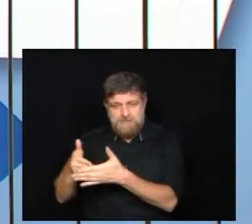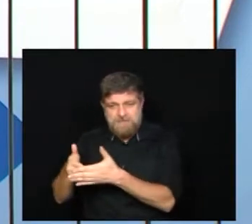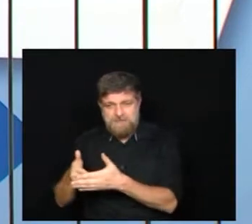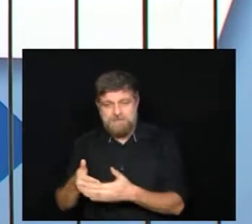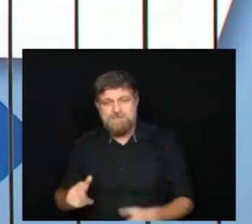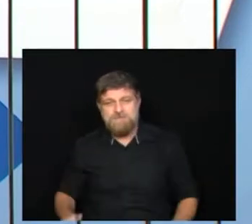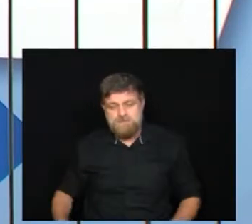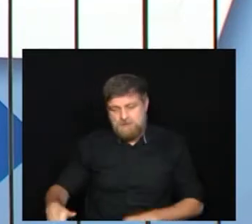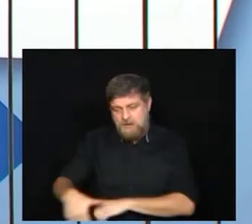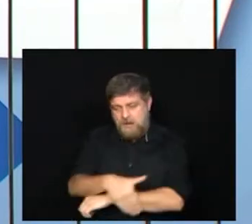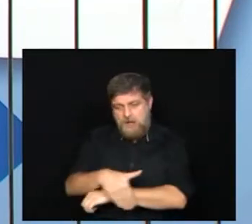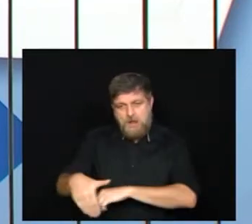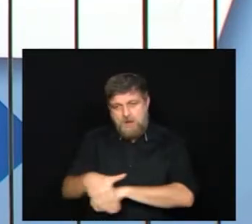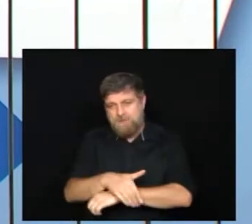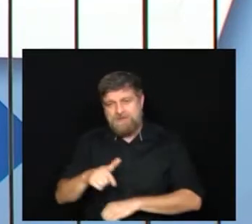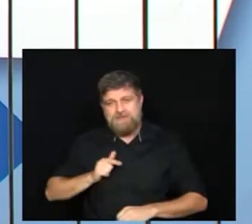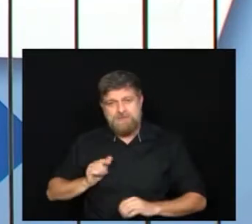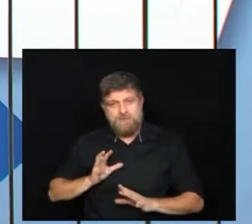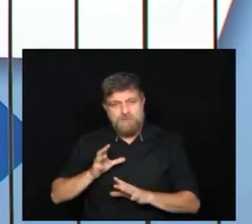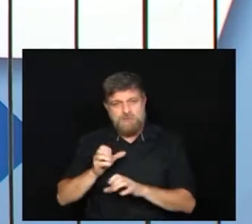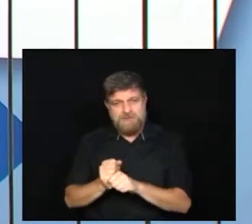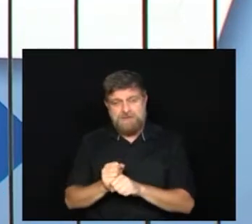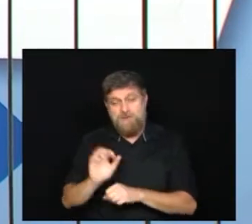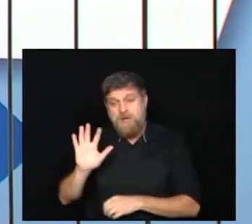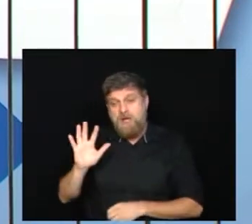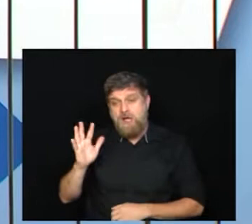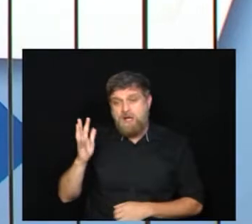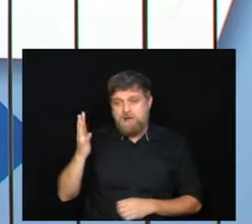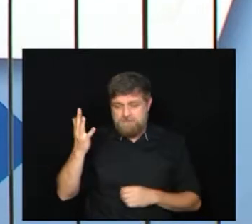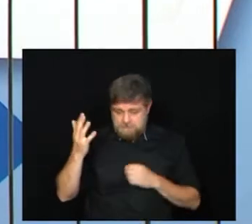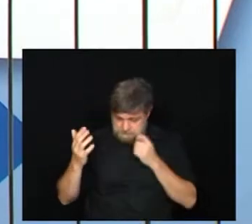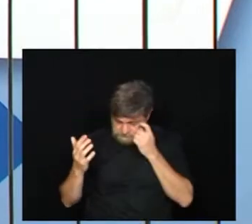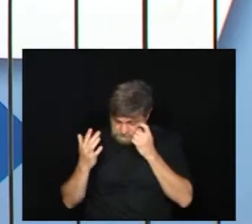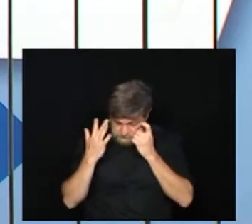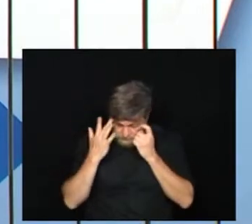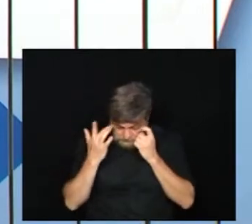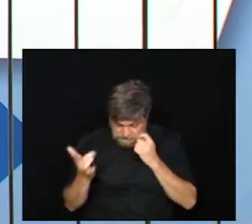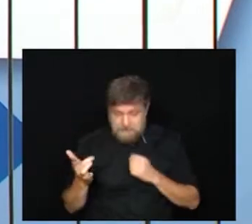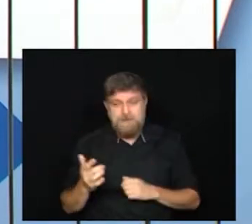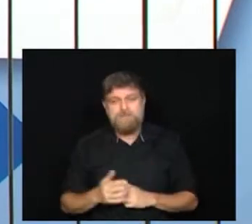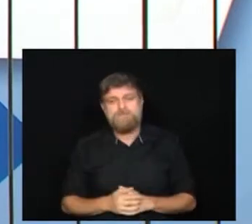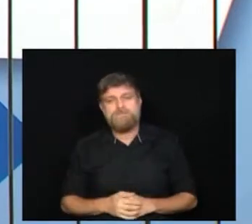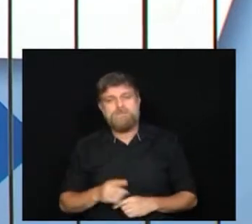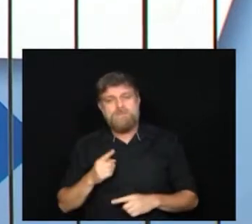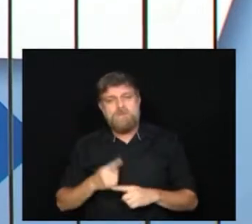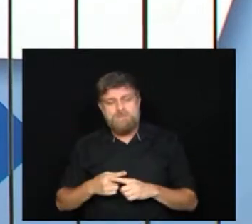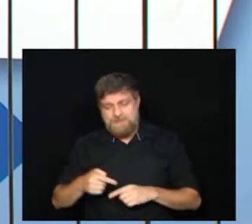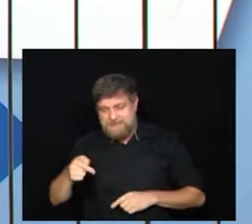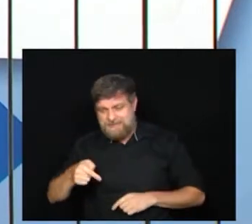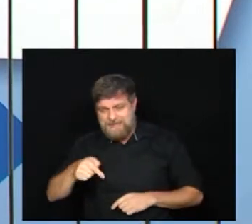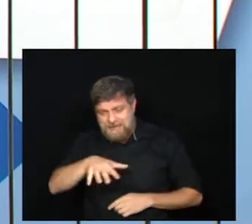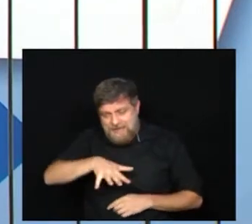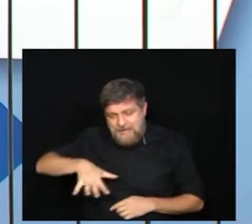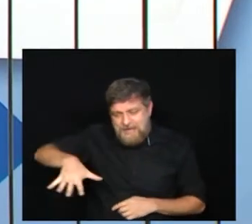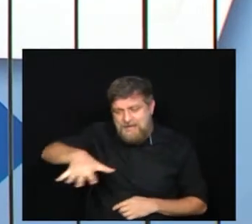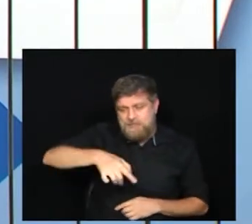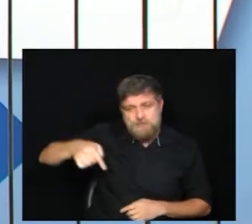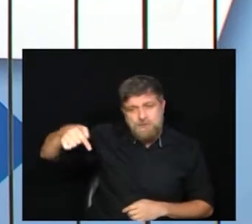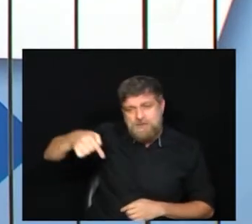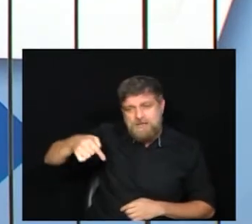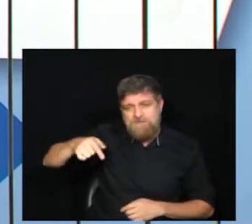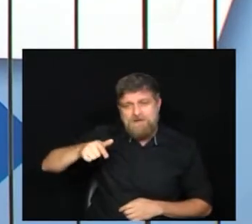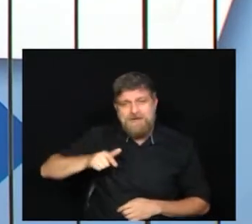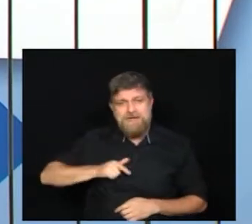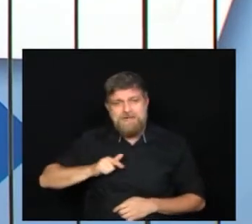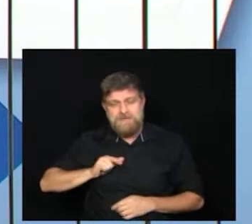via para a interdição total que vai acontecer amanhã, porque naquela região será recebida